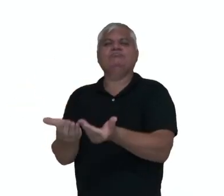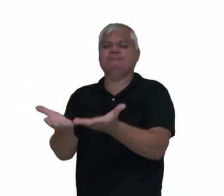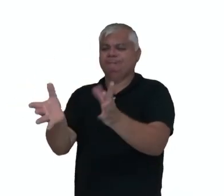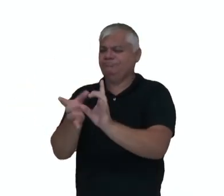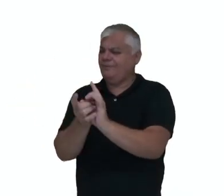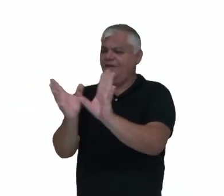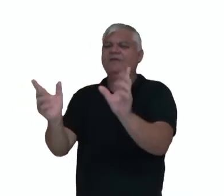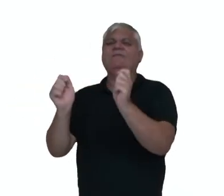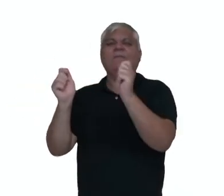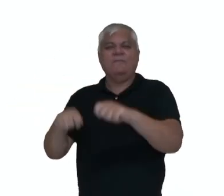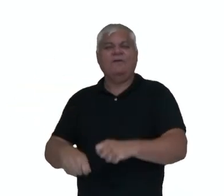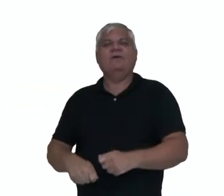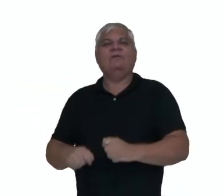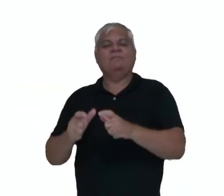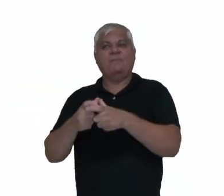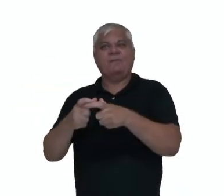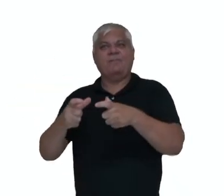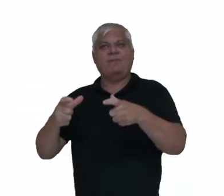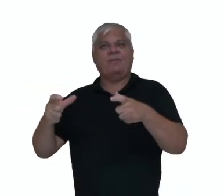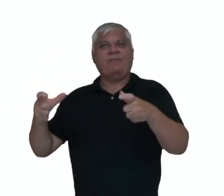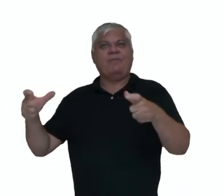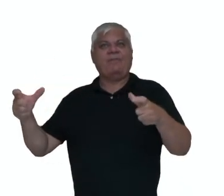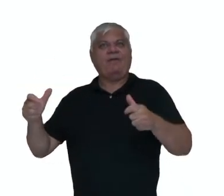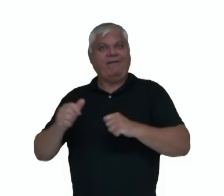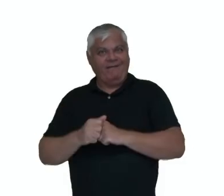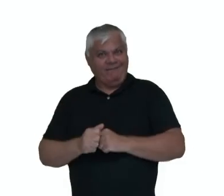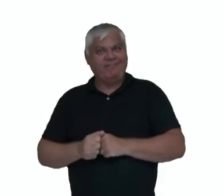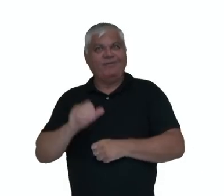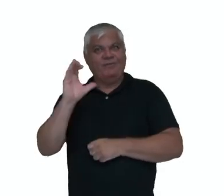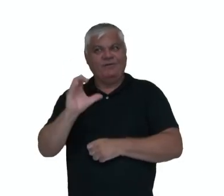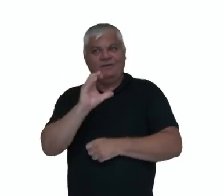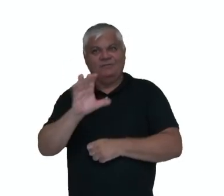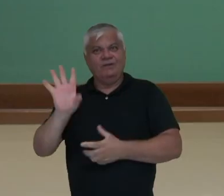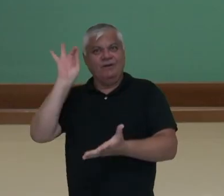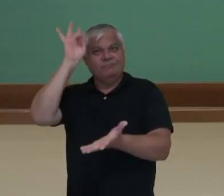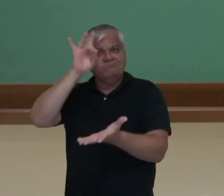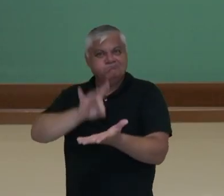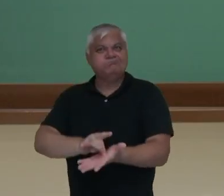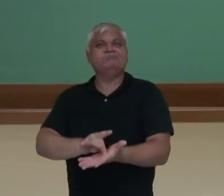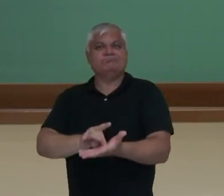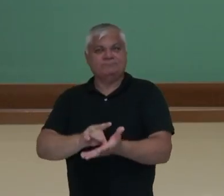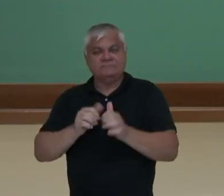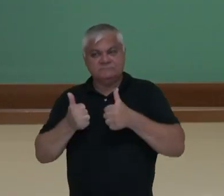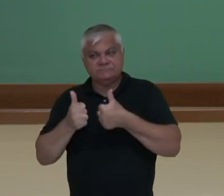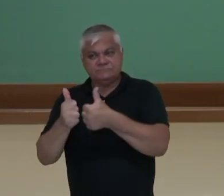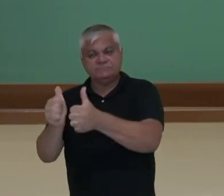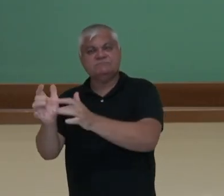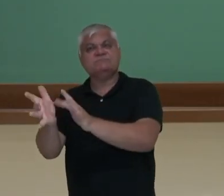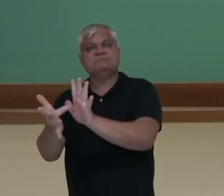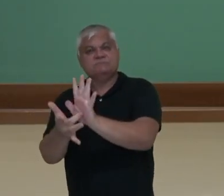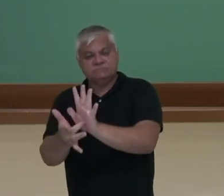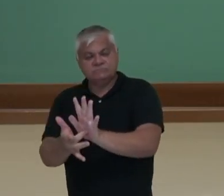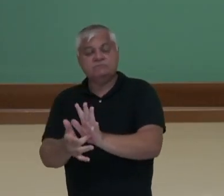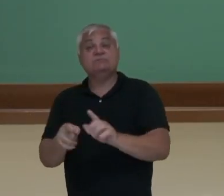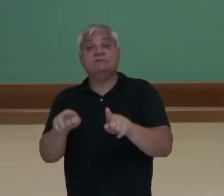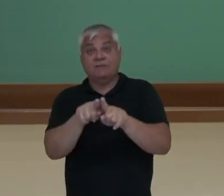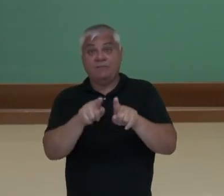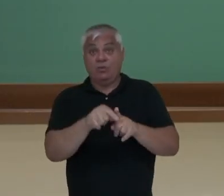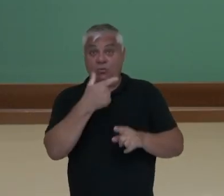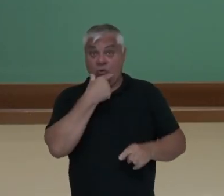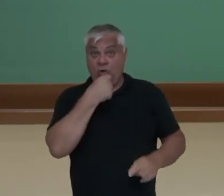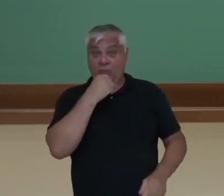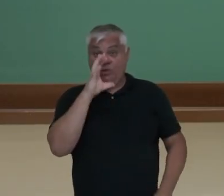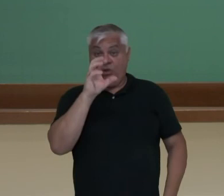o cristianismo vai se tornar religião oficial do Império Romano, né? Constantino se converte ao cristianismo, né? O